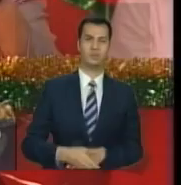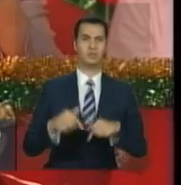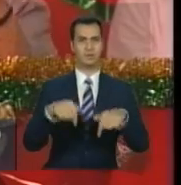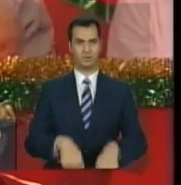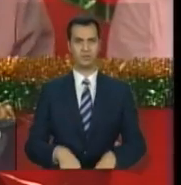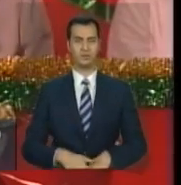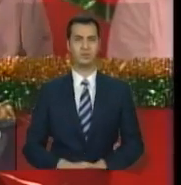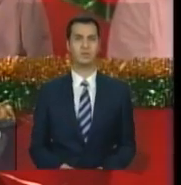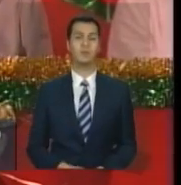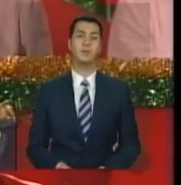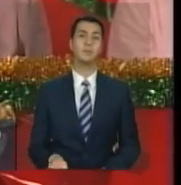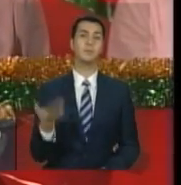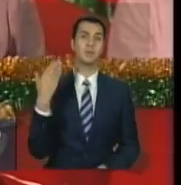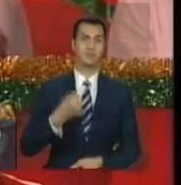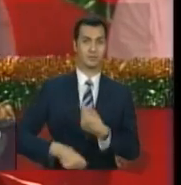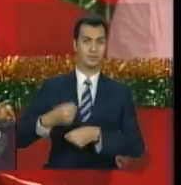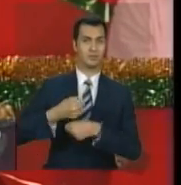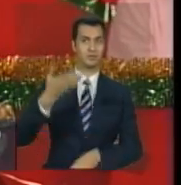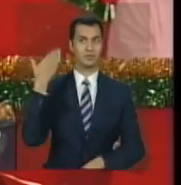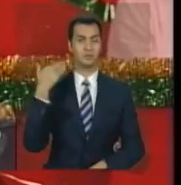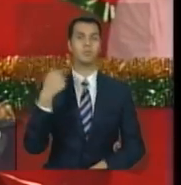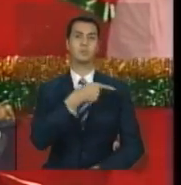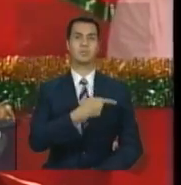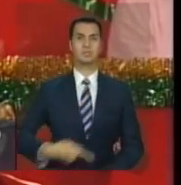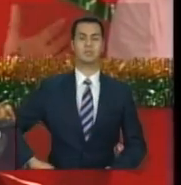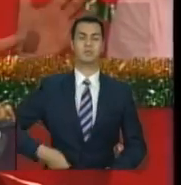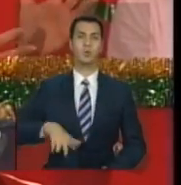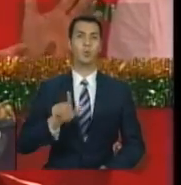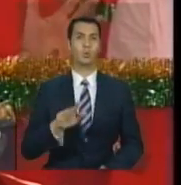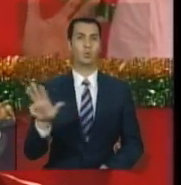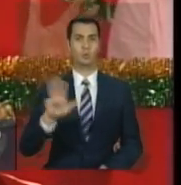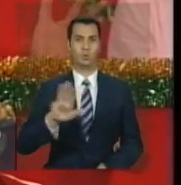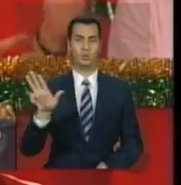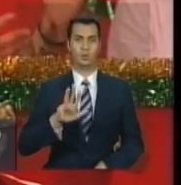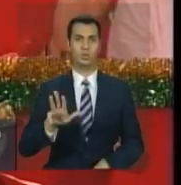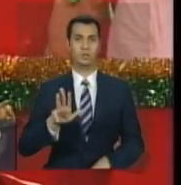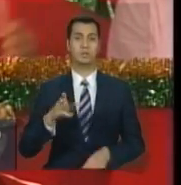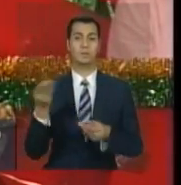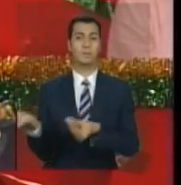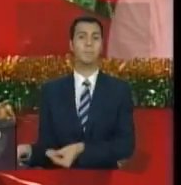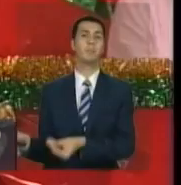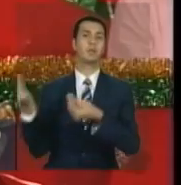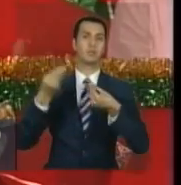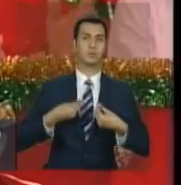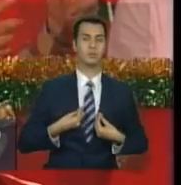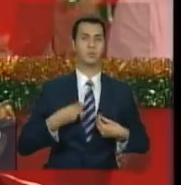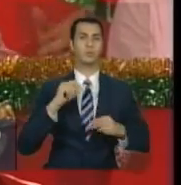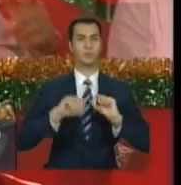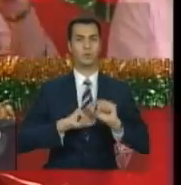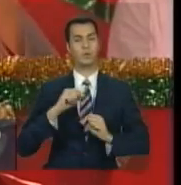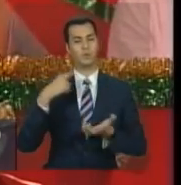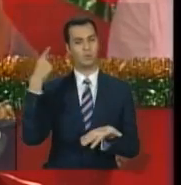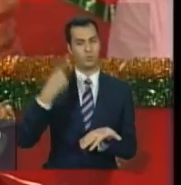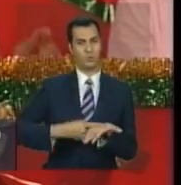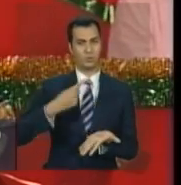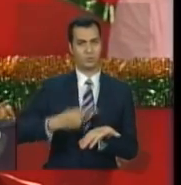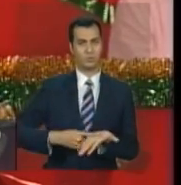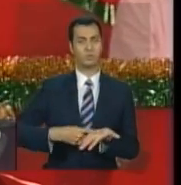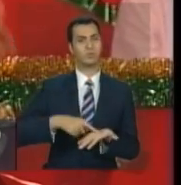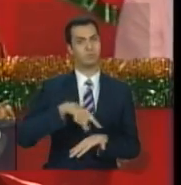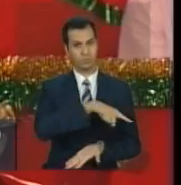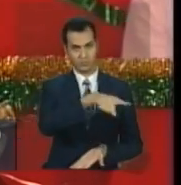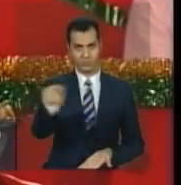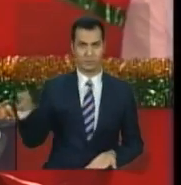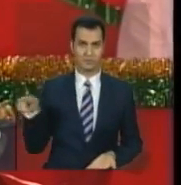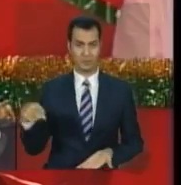momento, ele me passou, por herança de governo, o compromisso que ele assumiu com